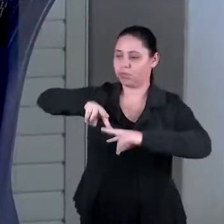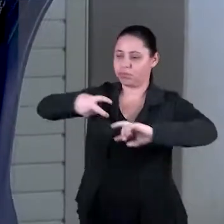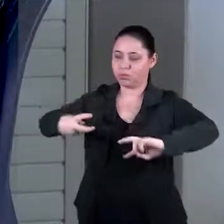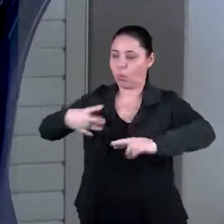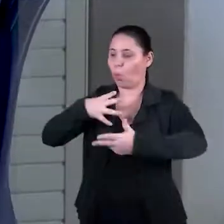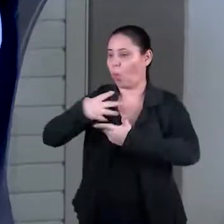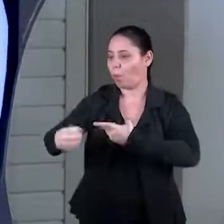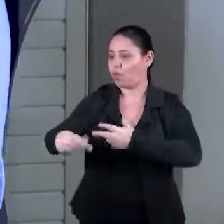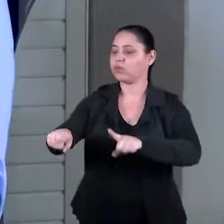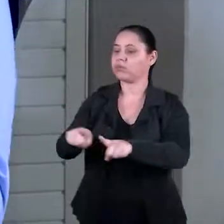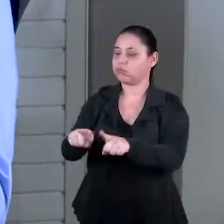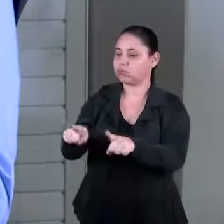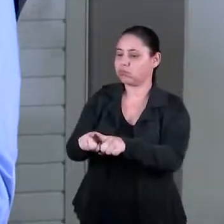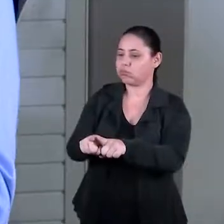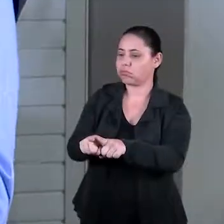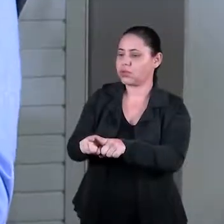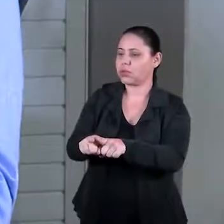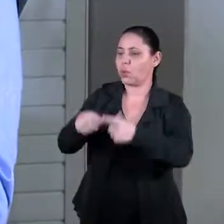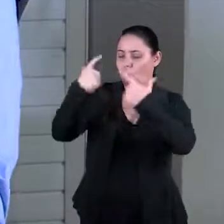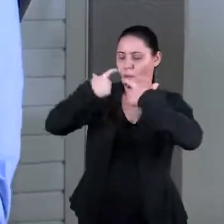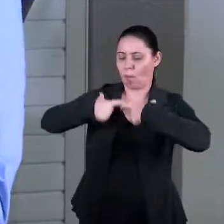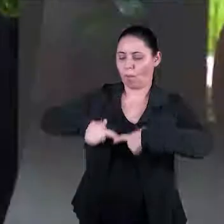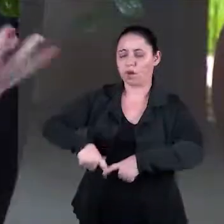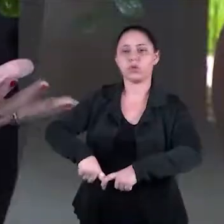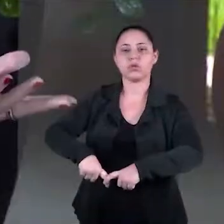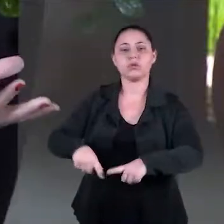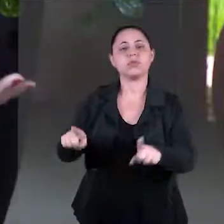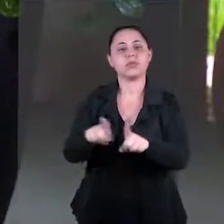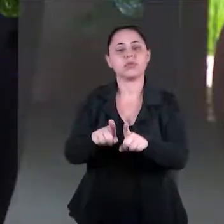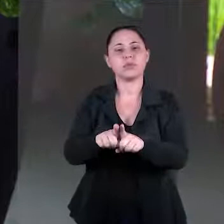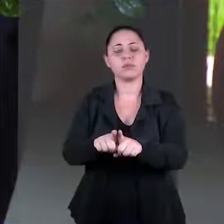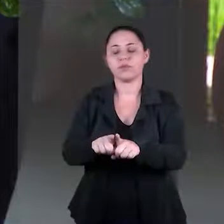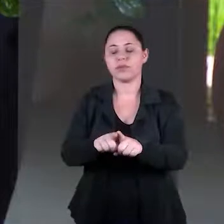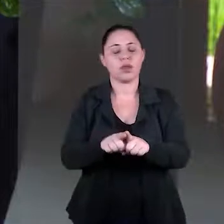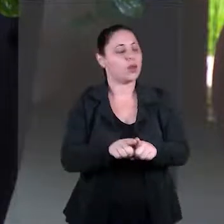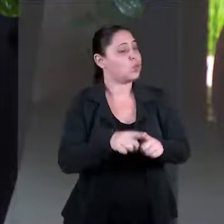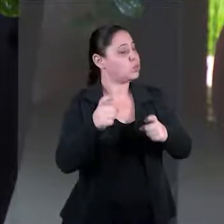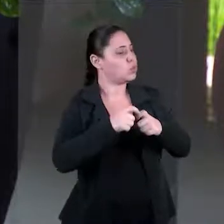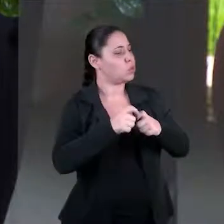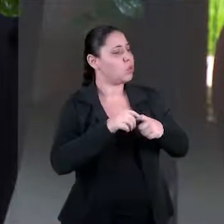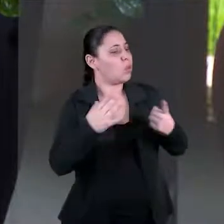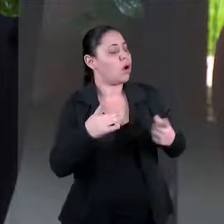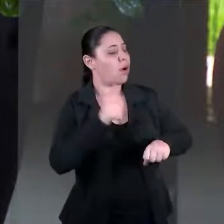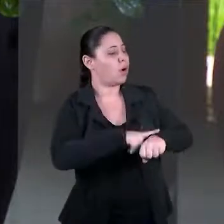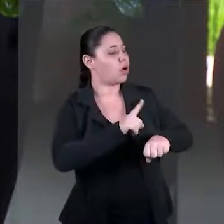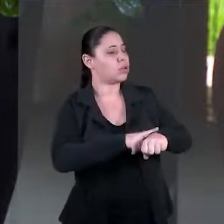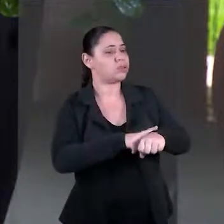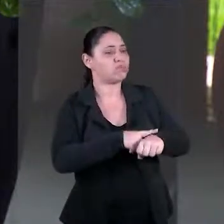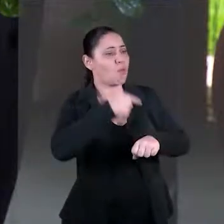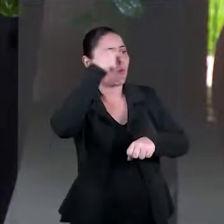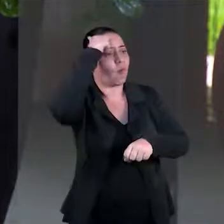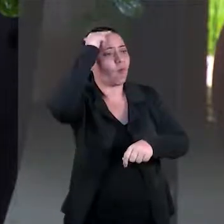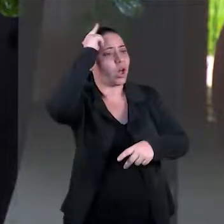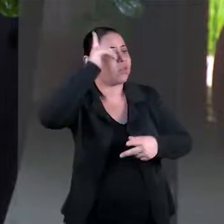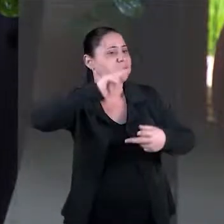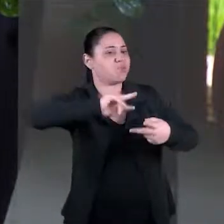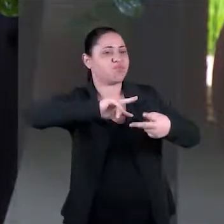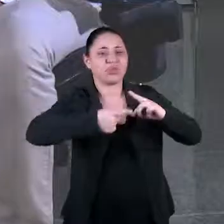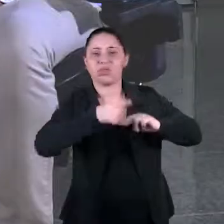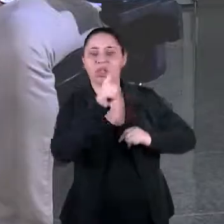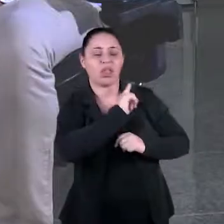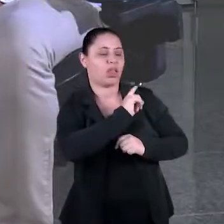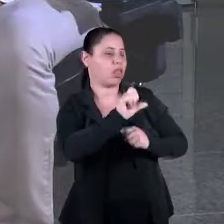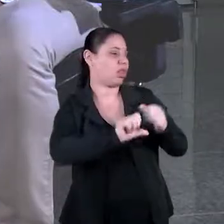predisposição genética associada a uma causa, fator hormonal. Doutor, qual o momento que a calvície já está presente e já não pode mais ser